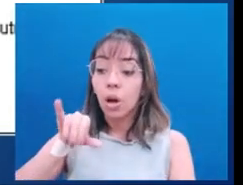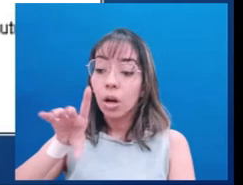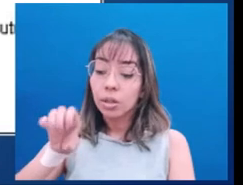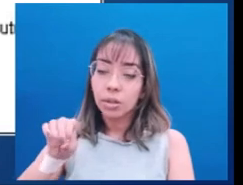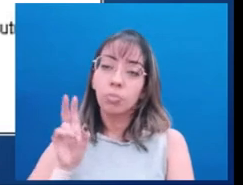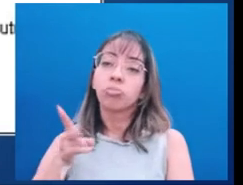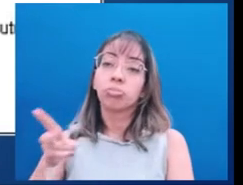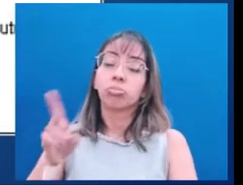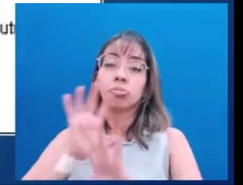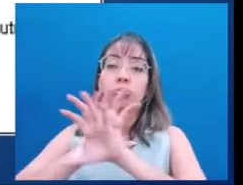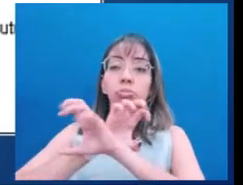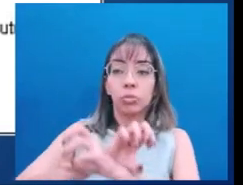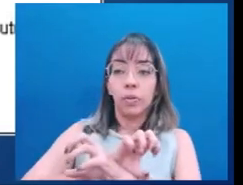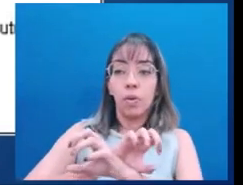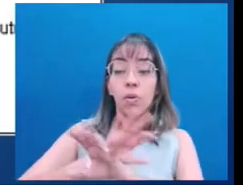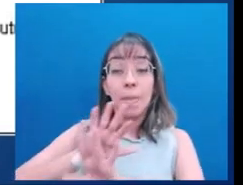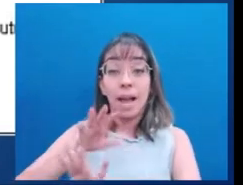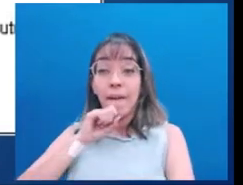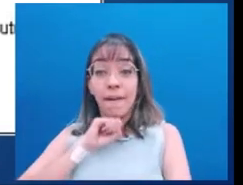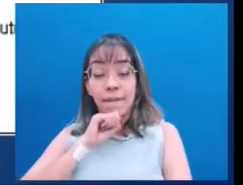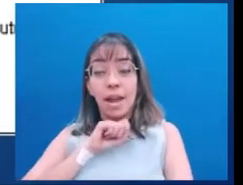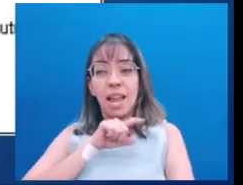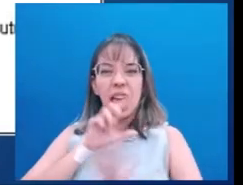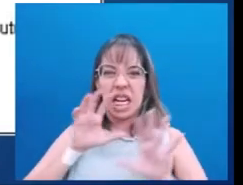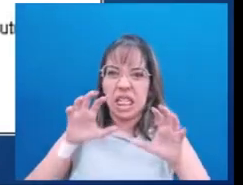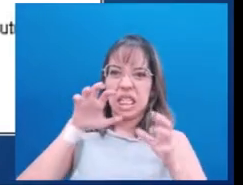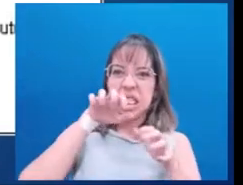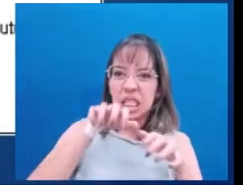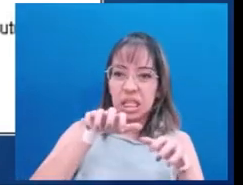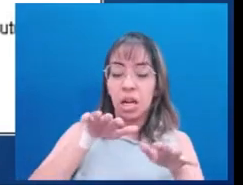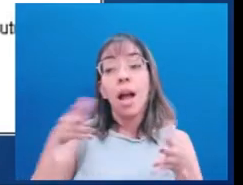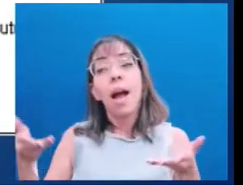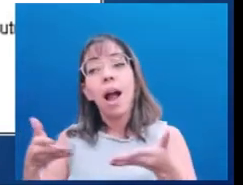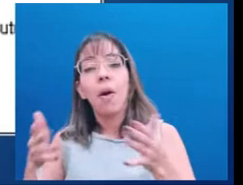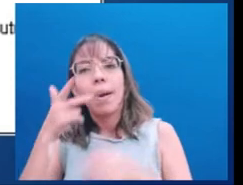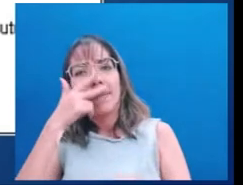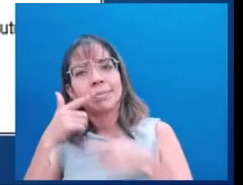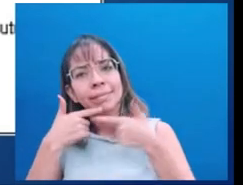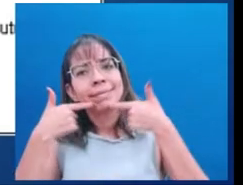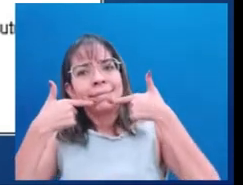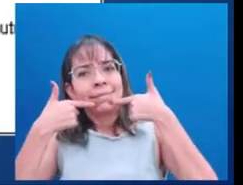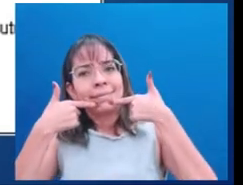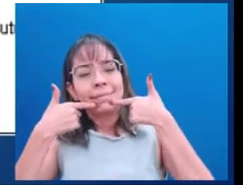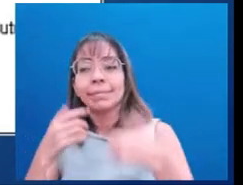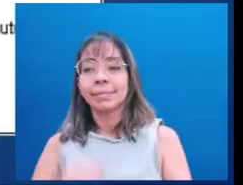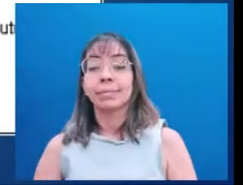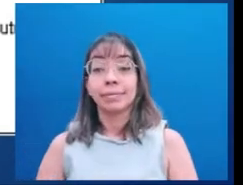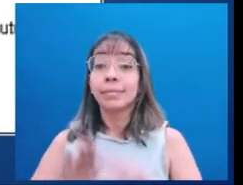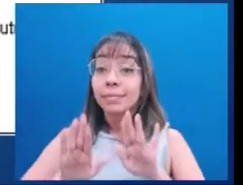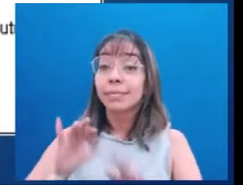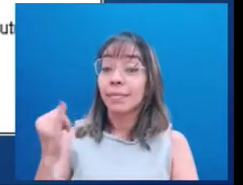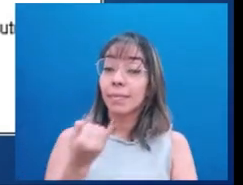essa simbologia aqui com a caveira, né, sendo essa aqui, eu achava ela mais aterrorizante do que a